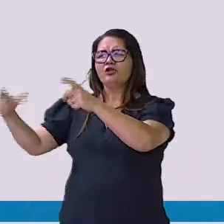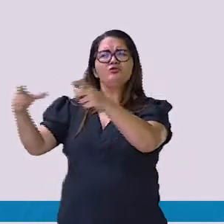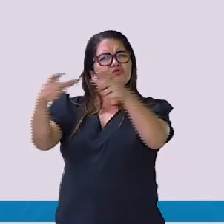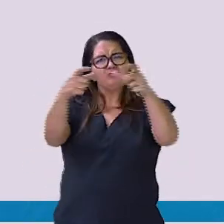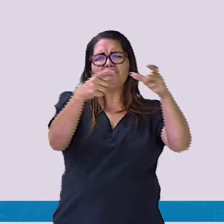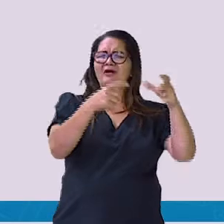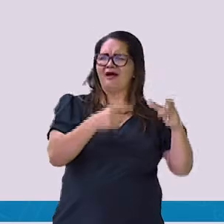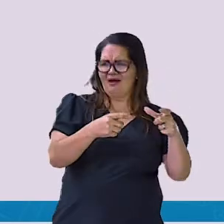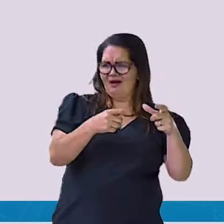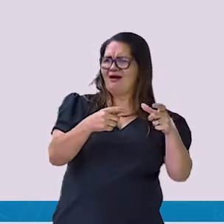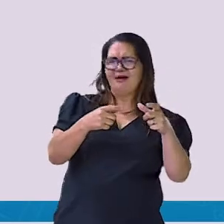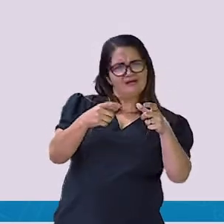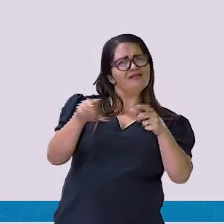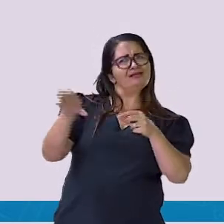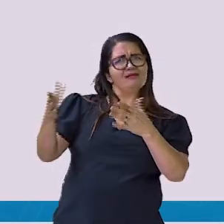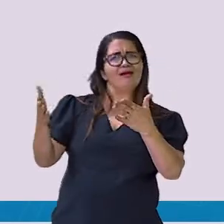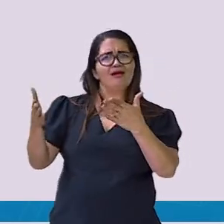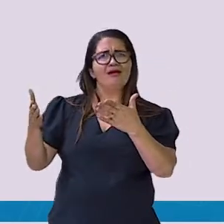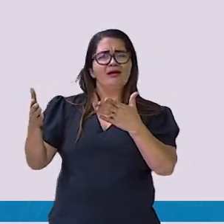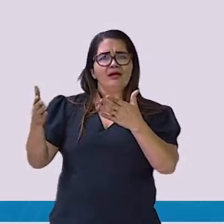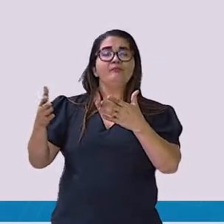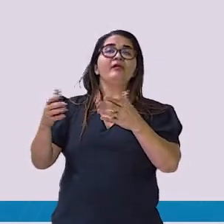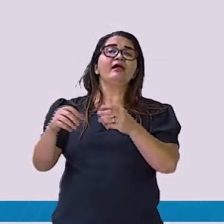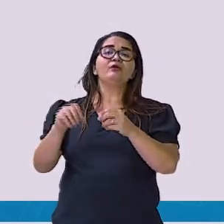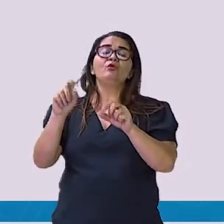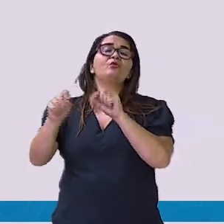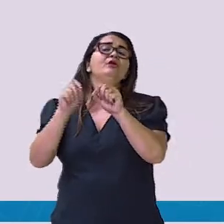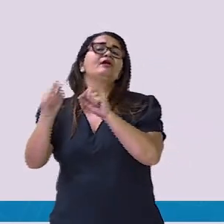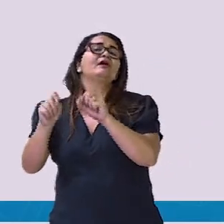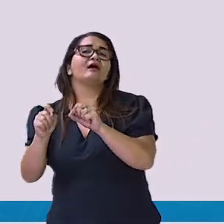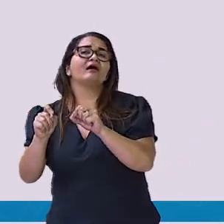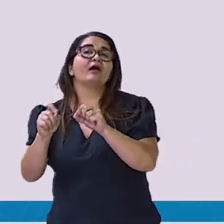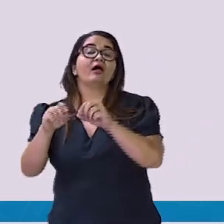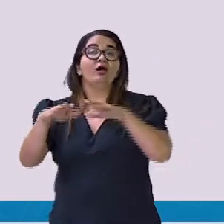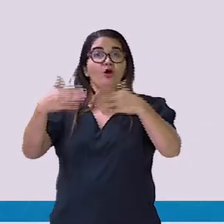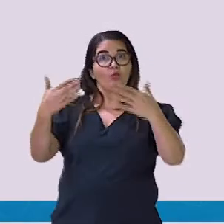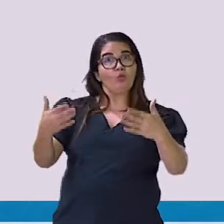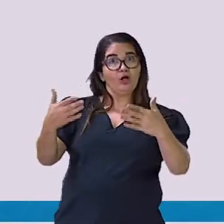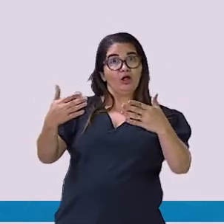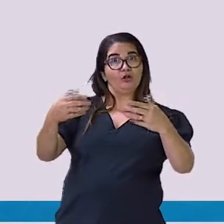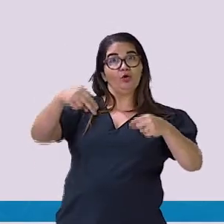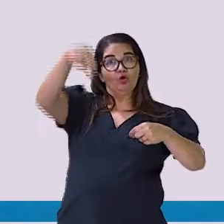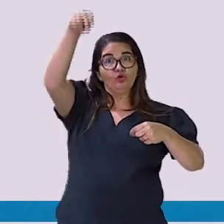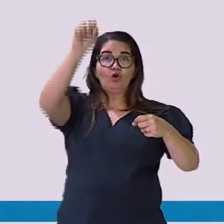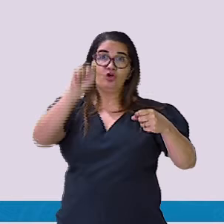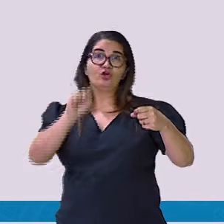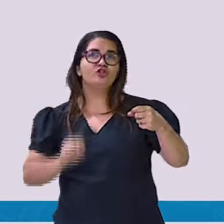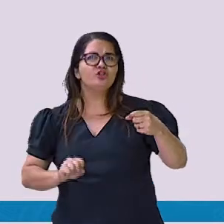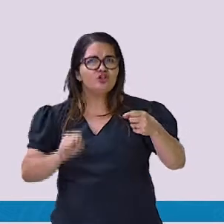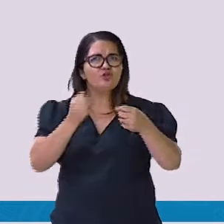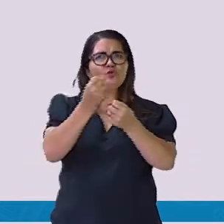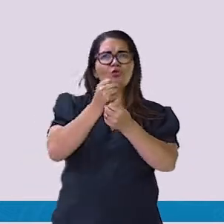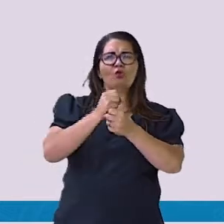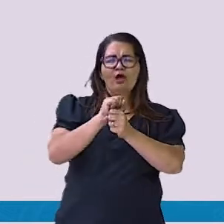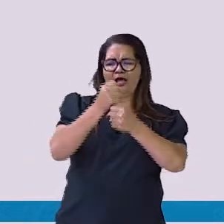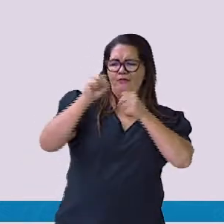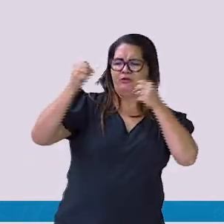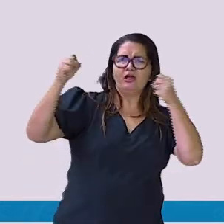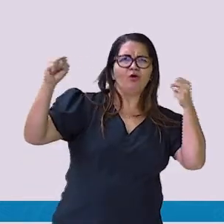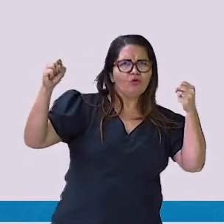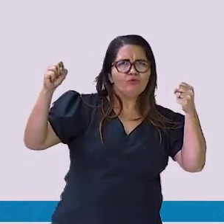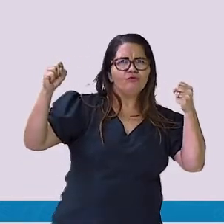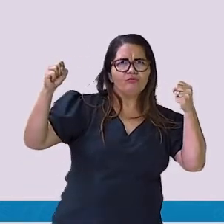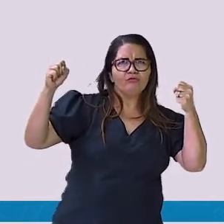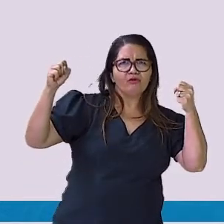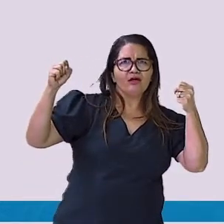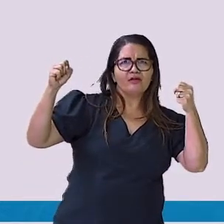se a distância é norte-sul, vai implicar no quê? Na latitude variada. E